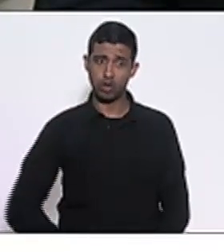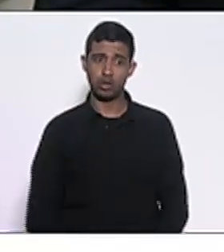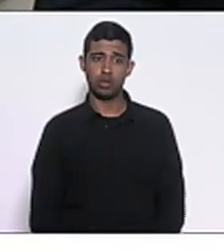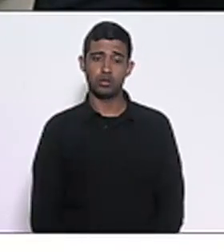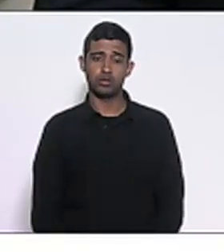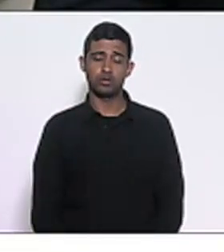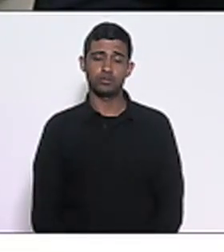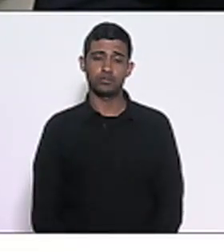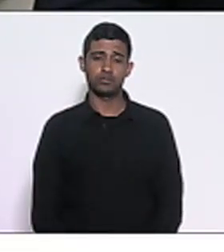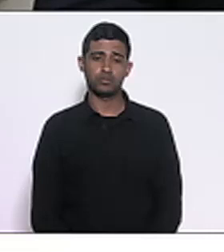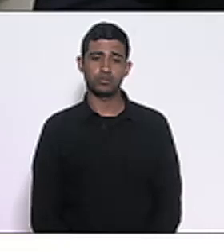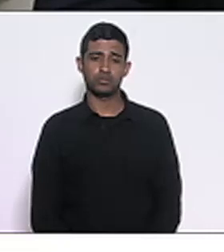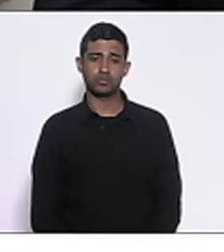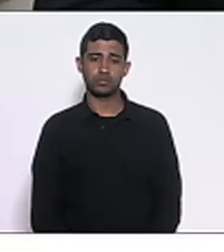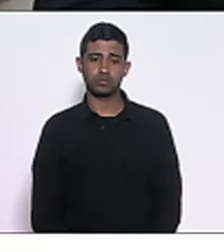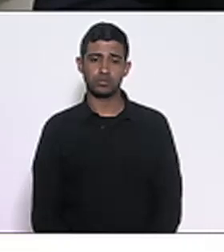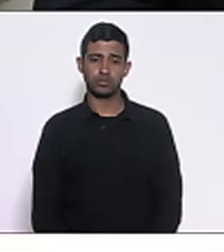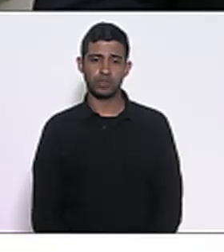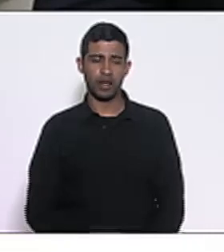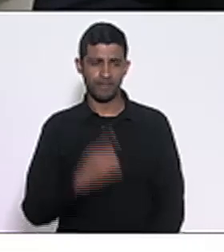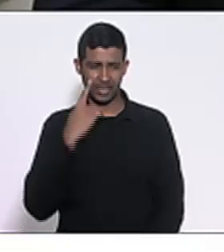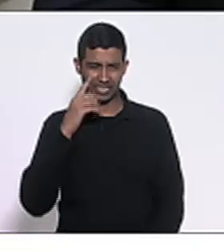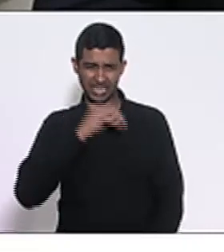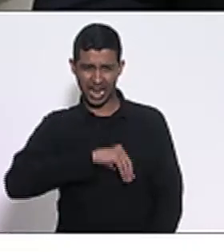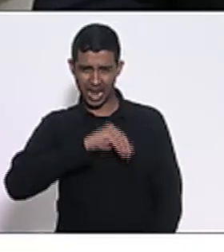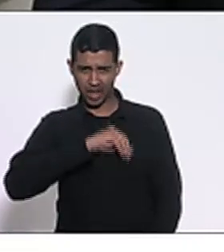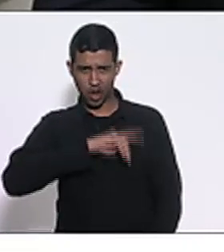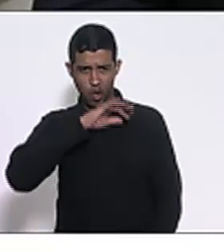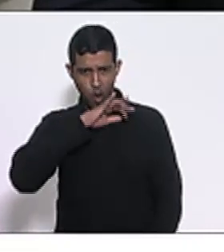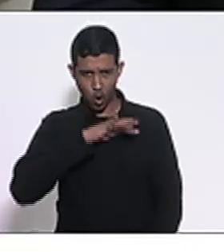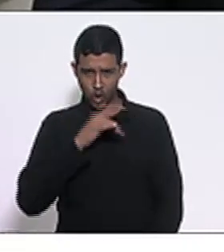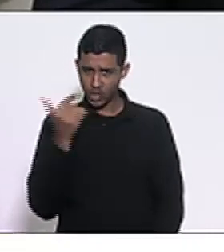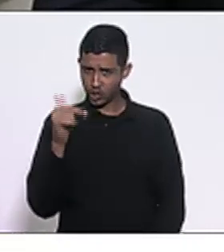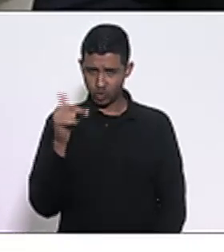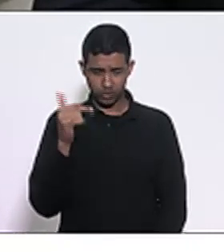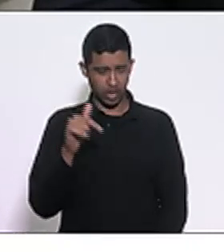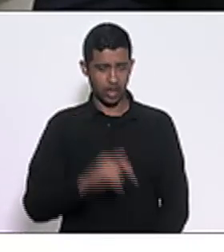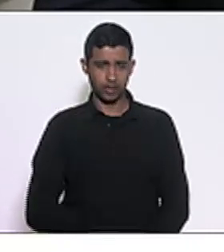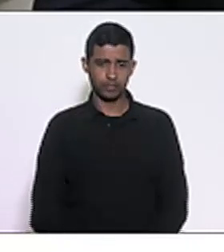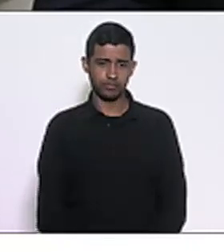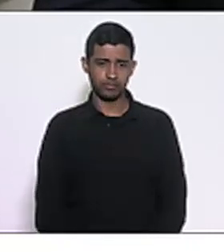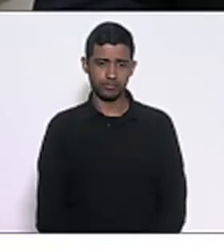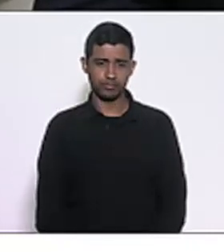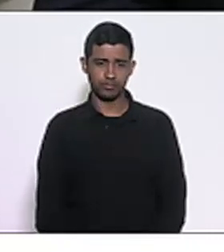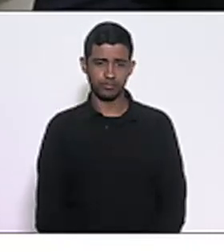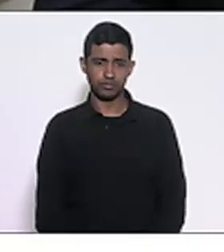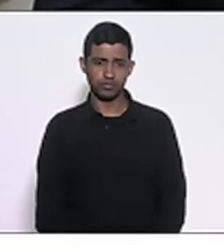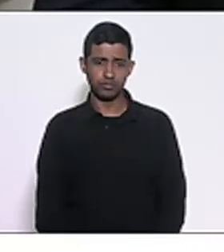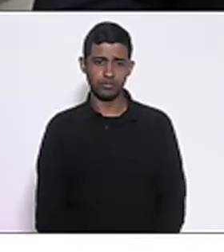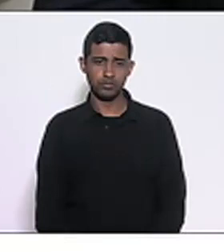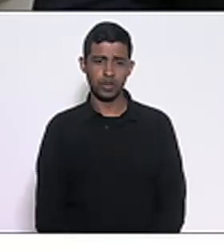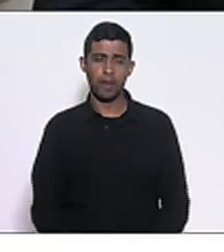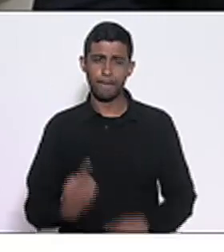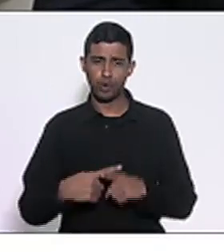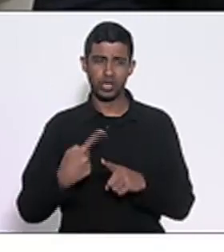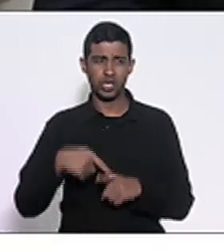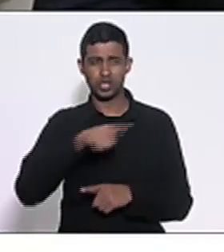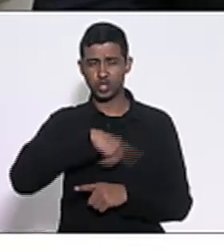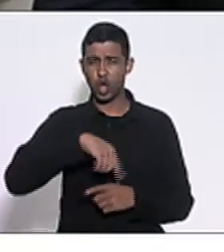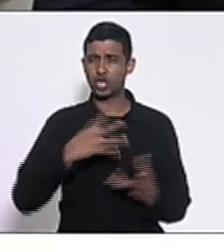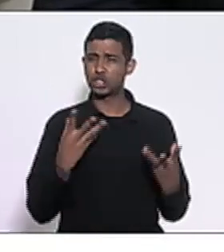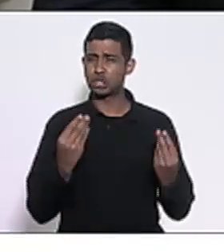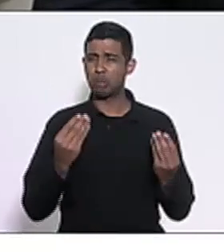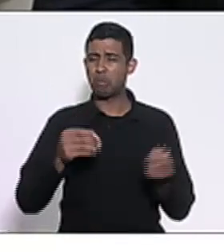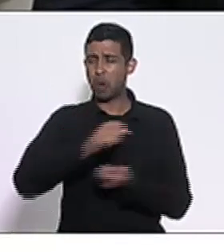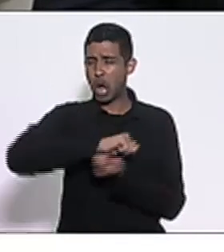não tem um salário tão ruim assim em relação ao salário no Estado, porque nós fizemos muita greve.